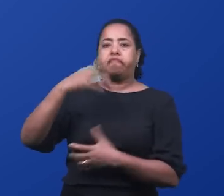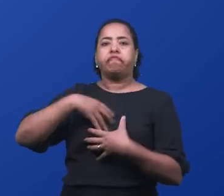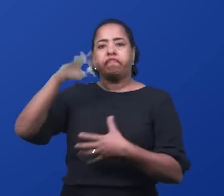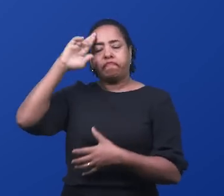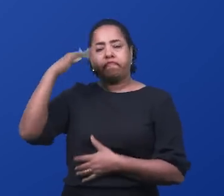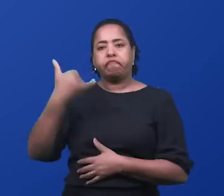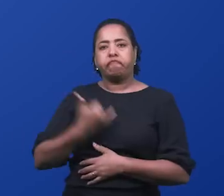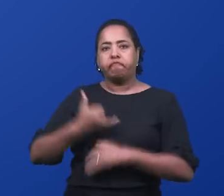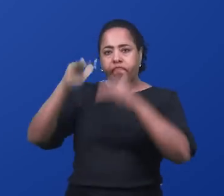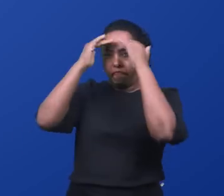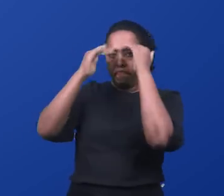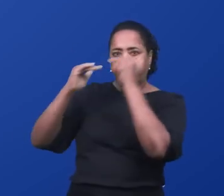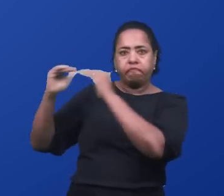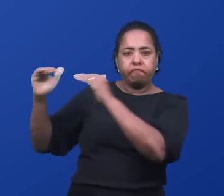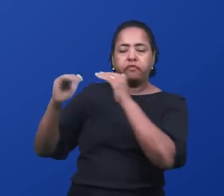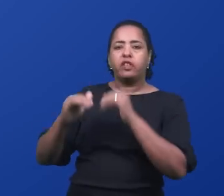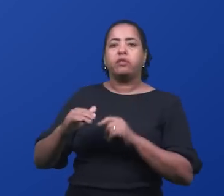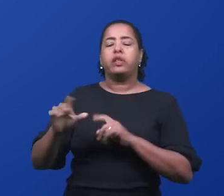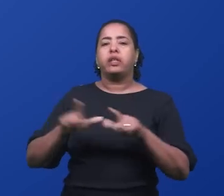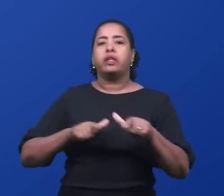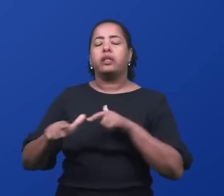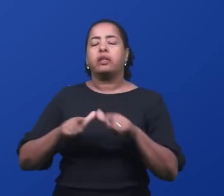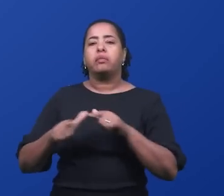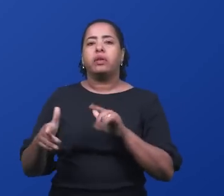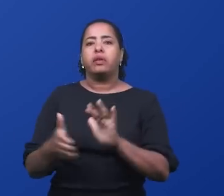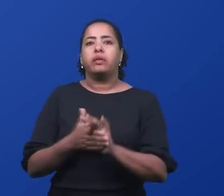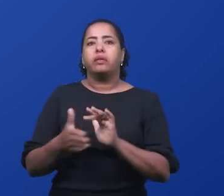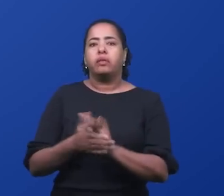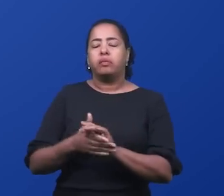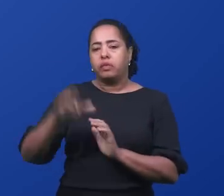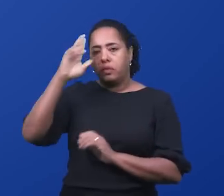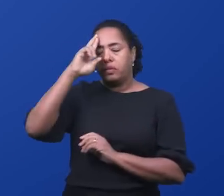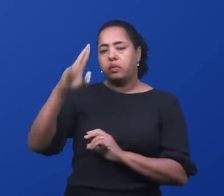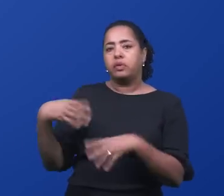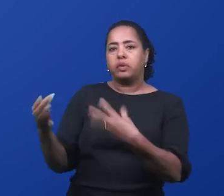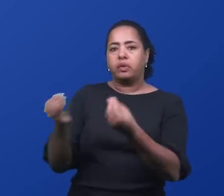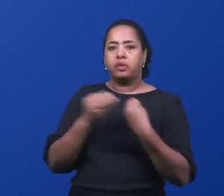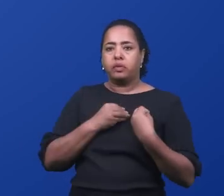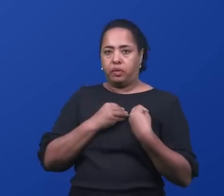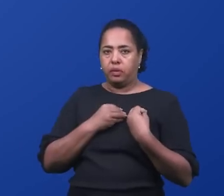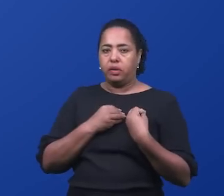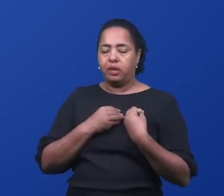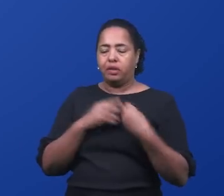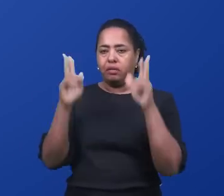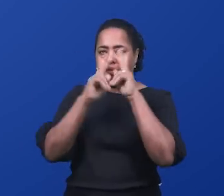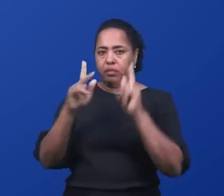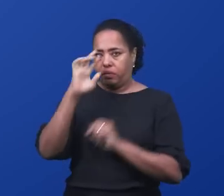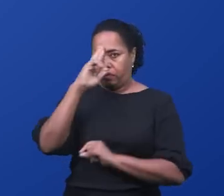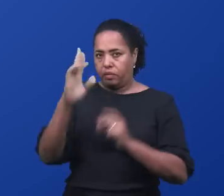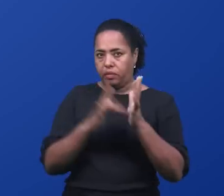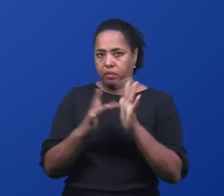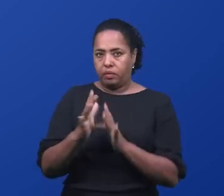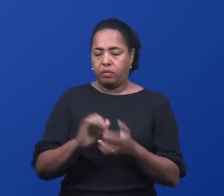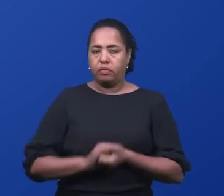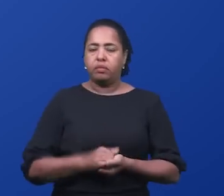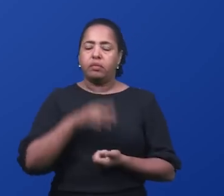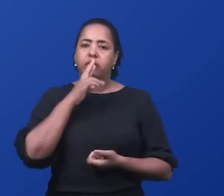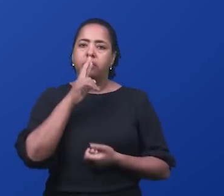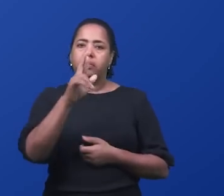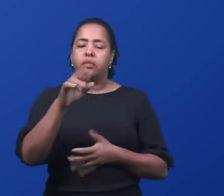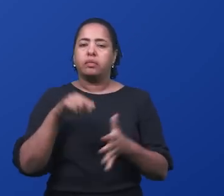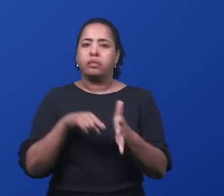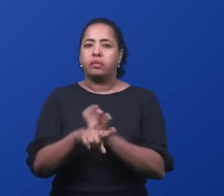sua voz e realizar esse grande projeto que o Senhor tem colocado em nossas vidas, em nossas mãos. A paz do Senhor Jesus. Para responder